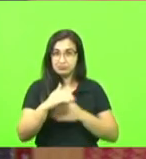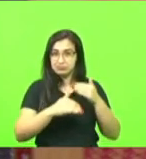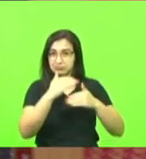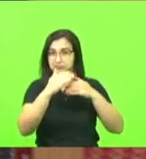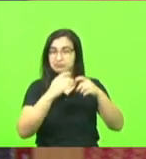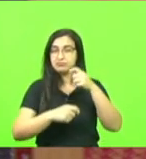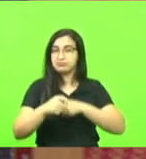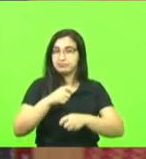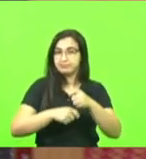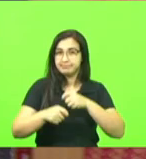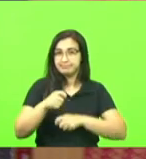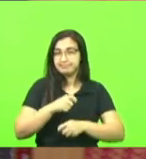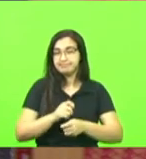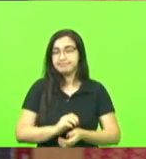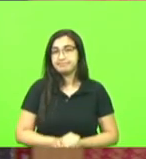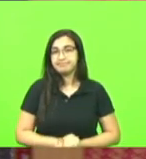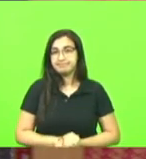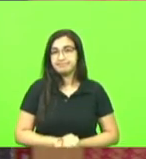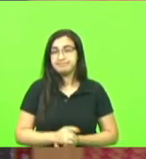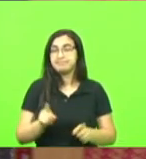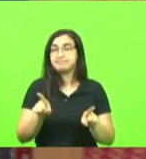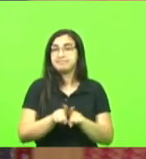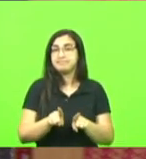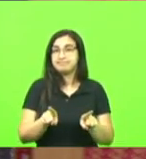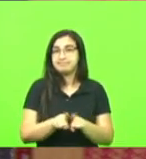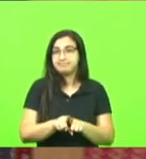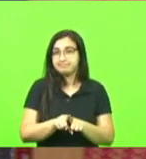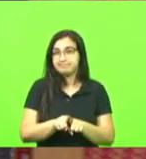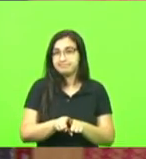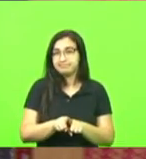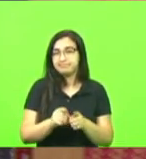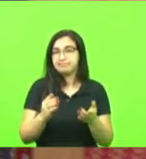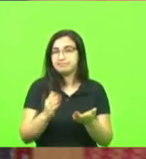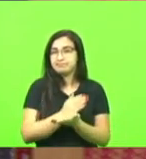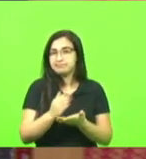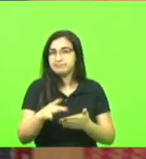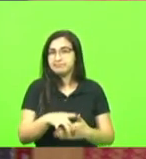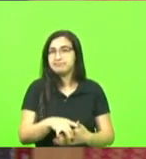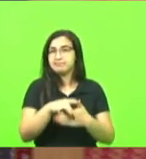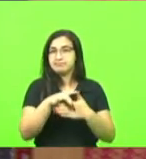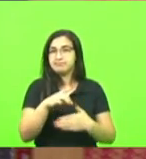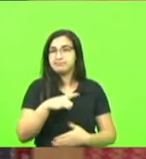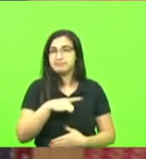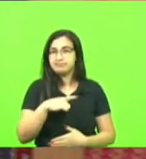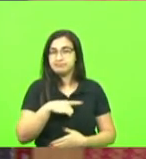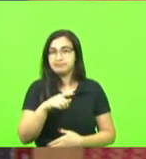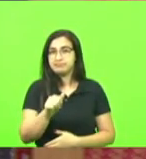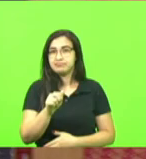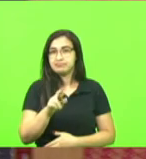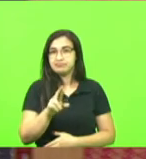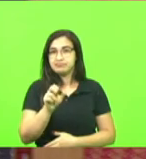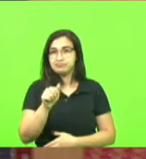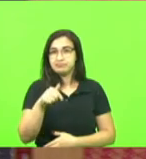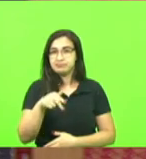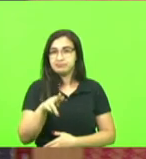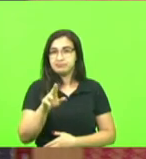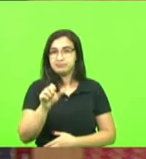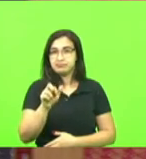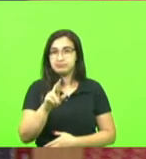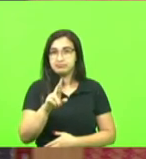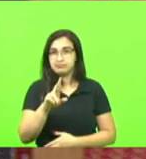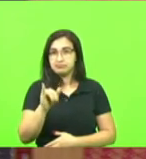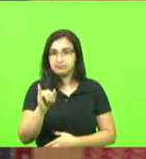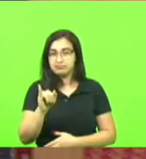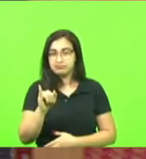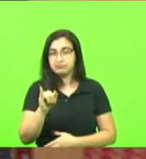Econômico. Também algumas lideranças de Araquari, o Marco Antônio, a Josiane,